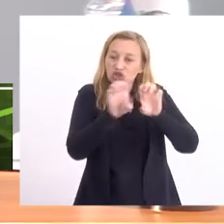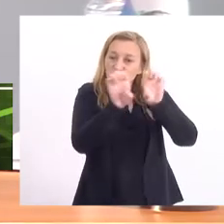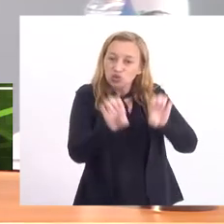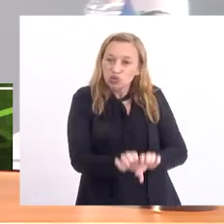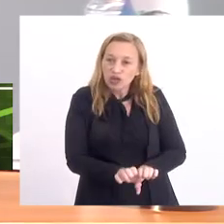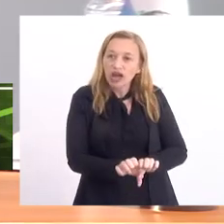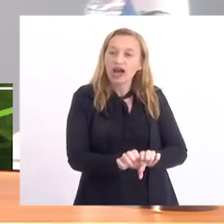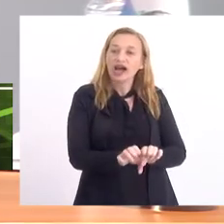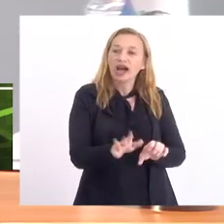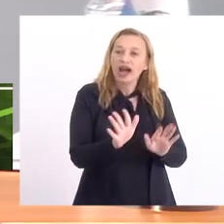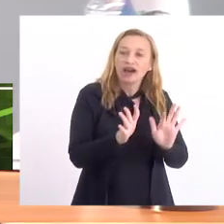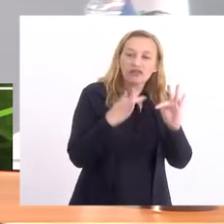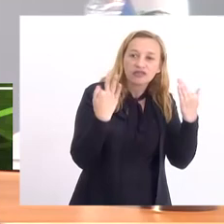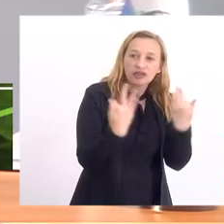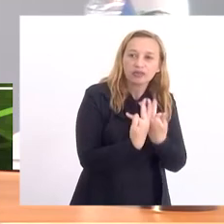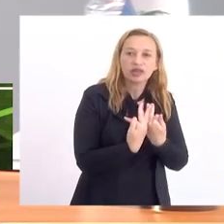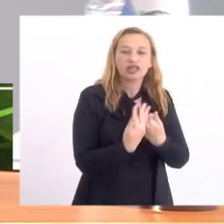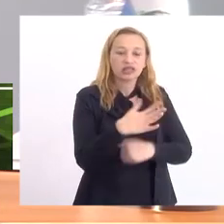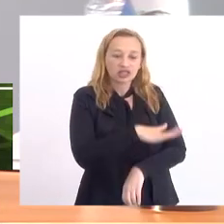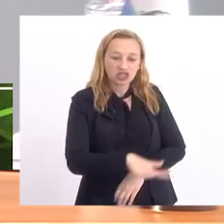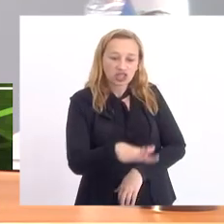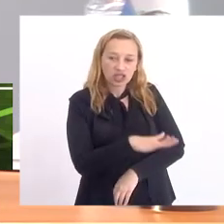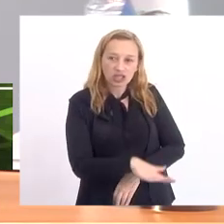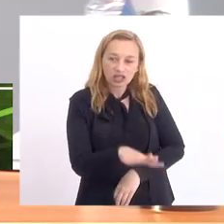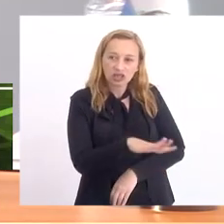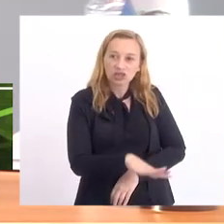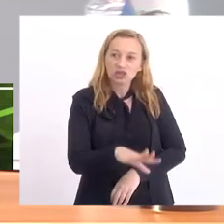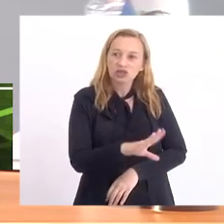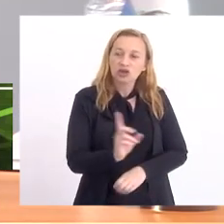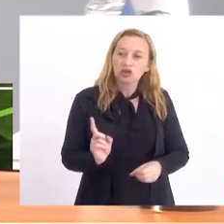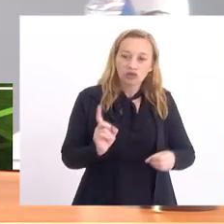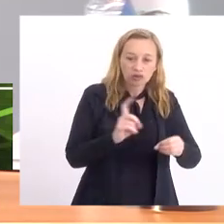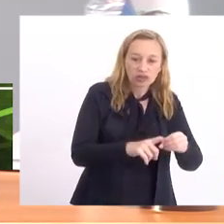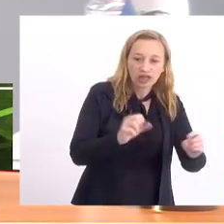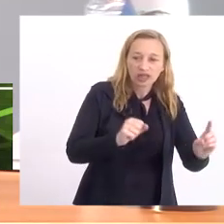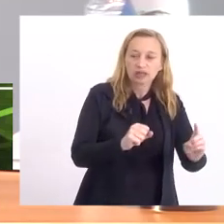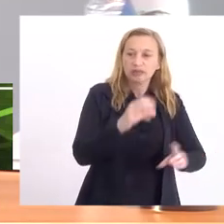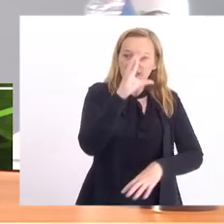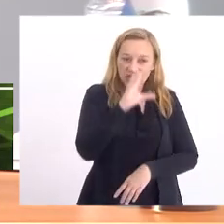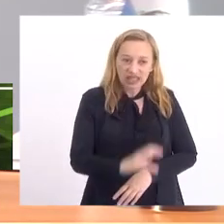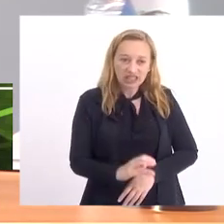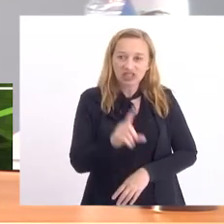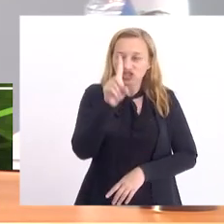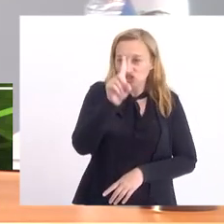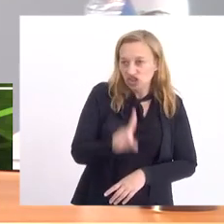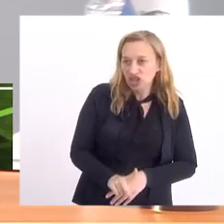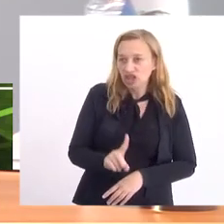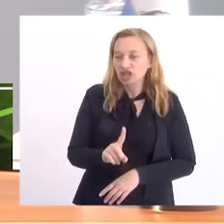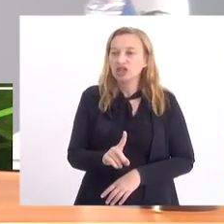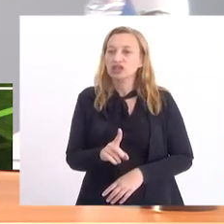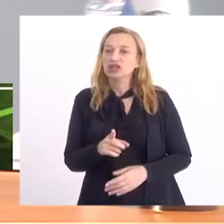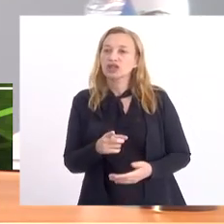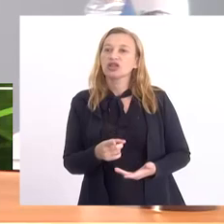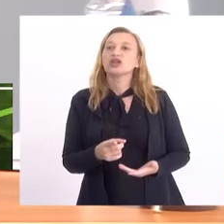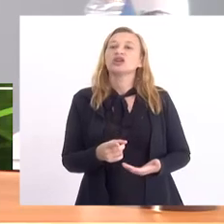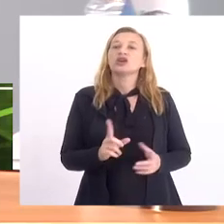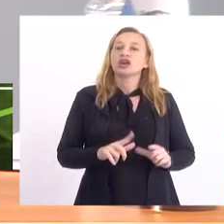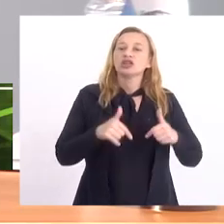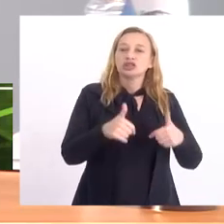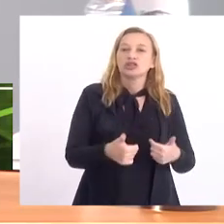família do garoto, né, são curso de, voltado para a cidadania, para os direitos, para os deveres, noções de